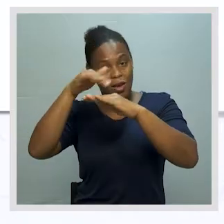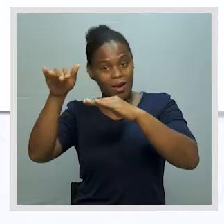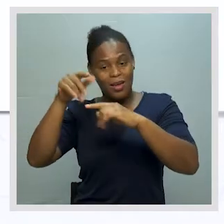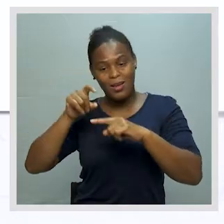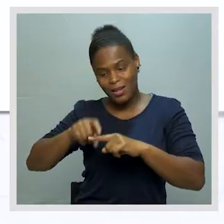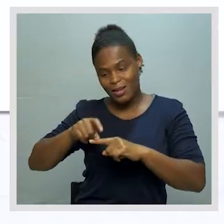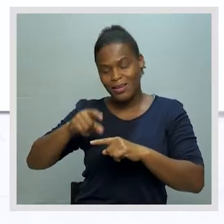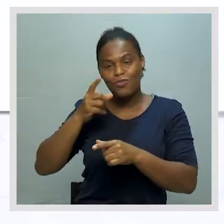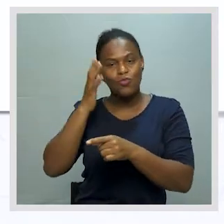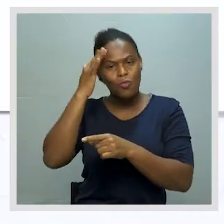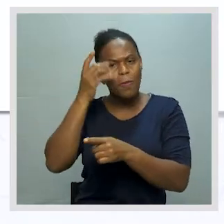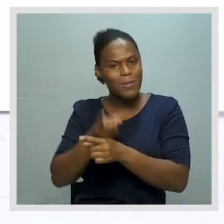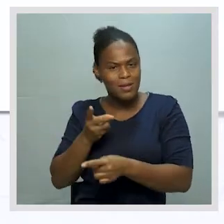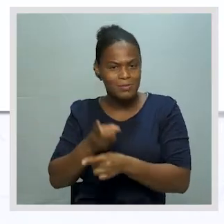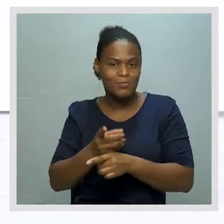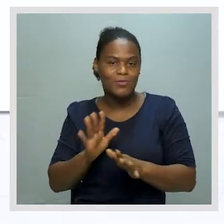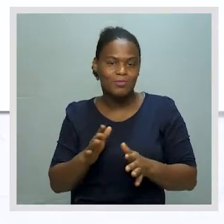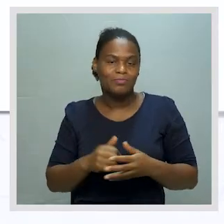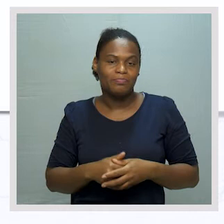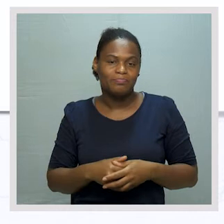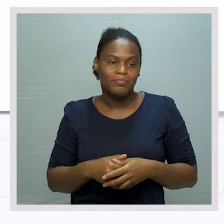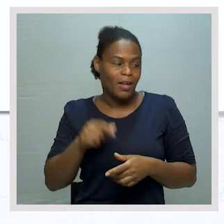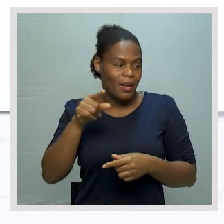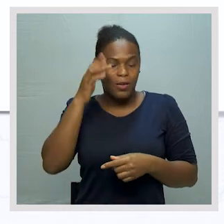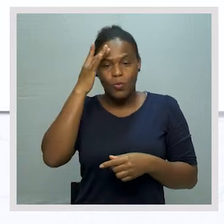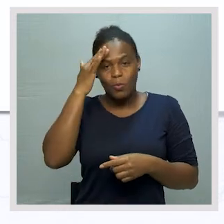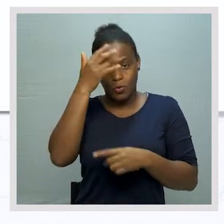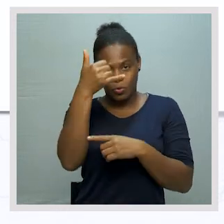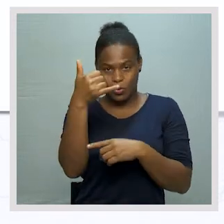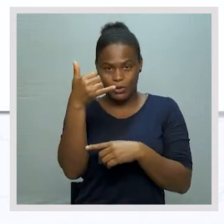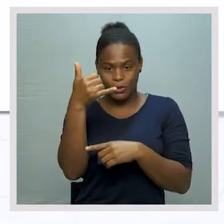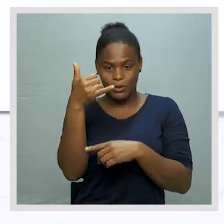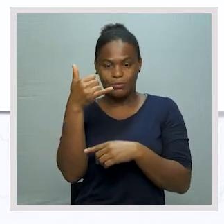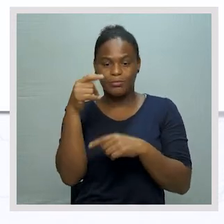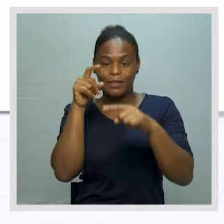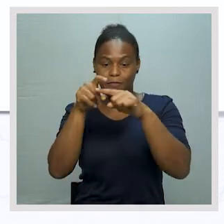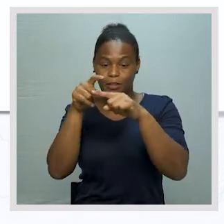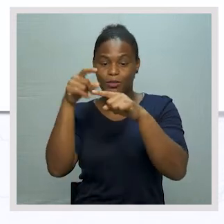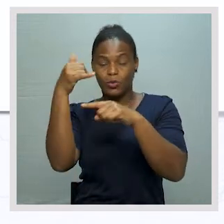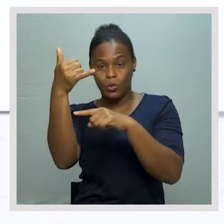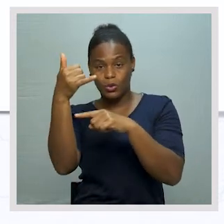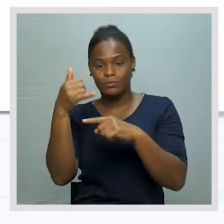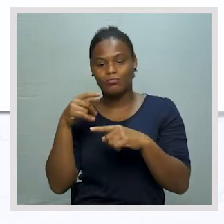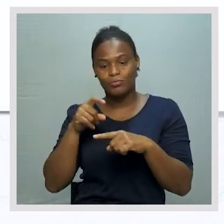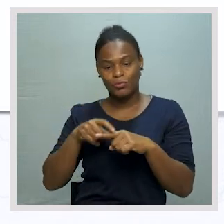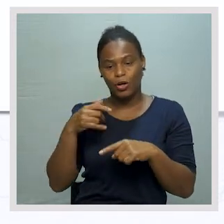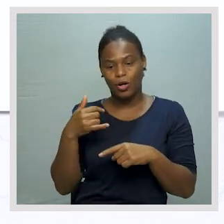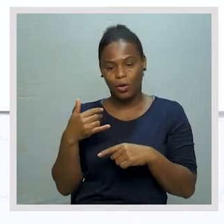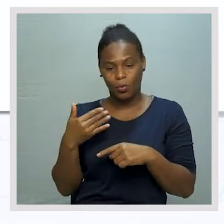o denominador pelo mesmo número, nesse caso o número 2, e passamos a ter a